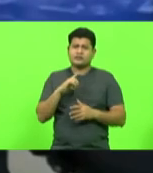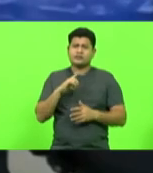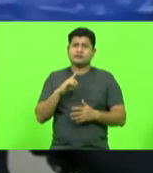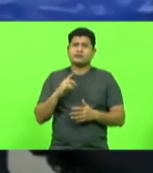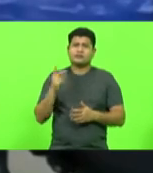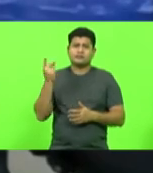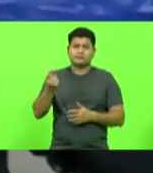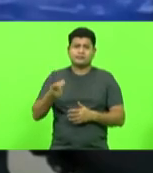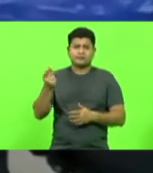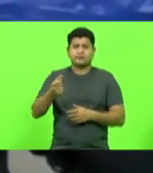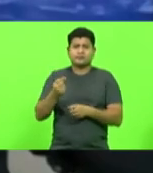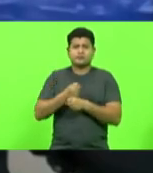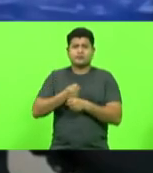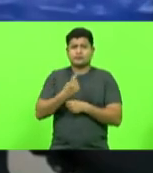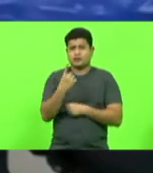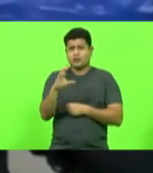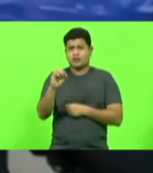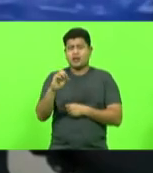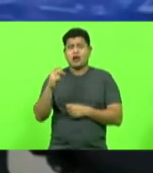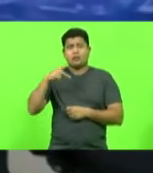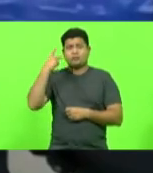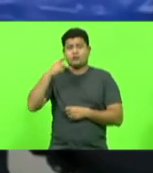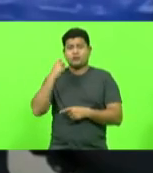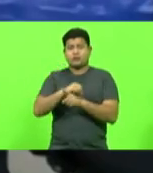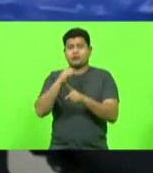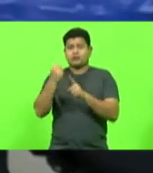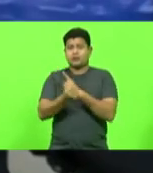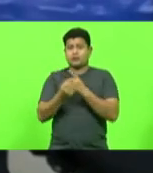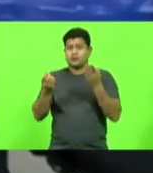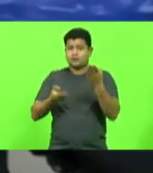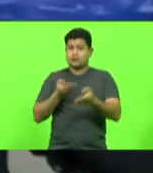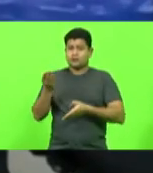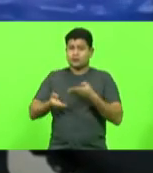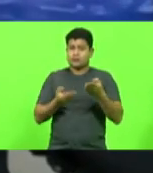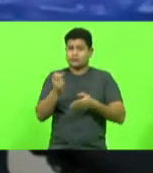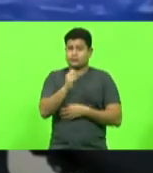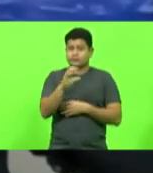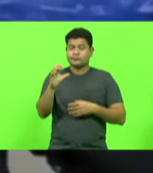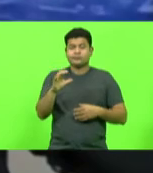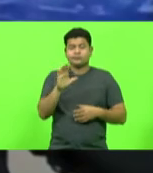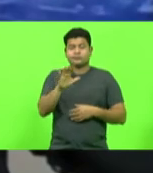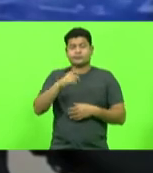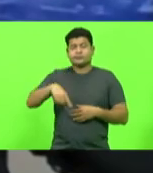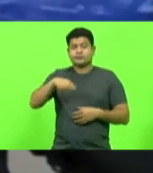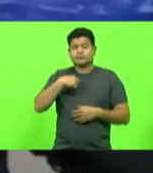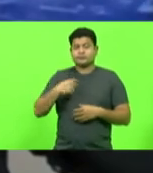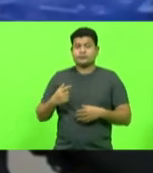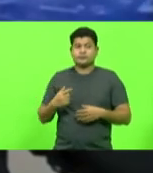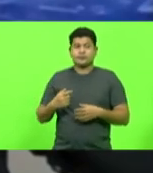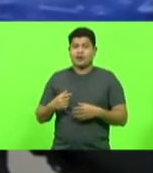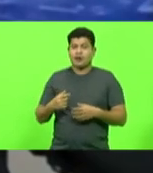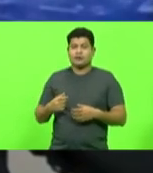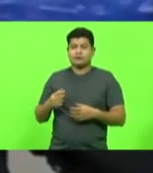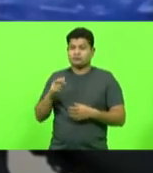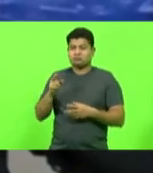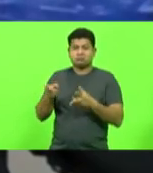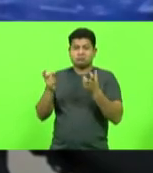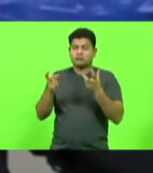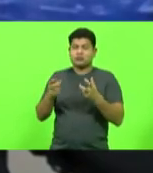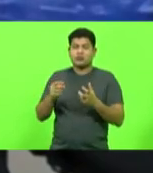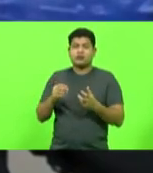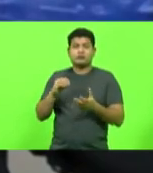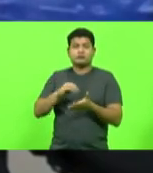de 10 anos na política da assistência social em Santa Catarina e que a gente não observa grandes avanços nesse sentido, como